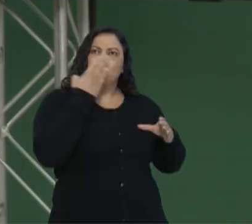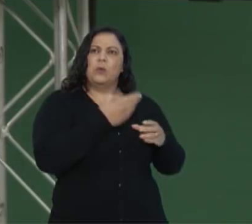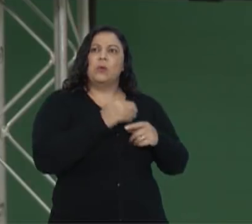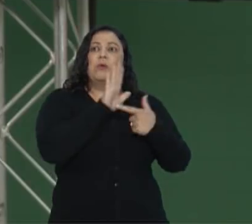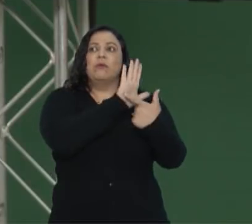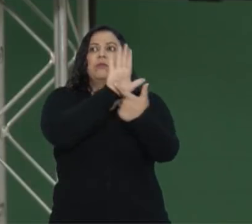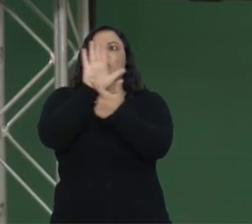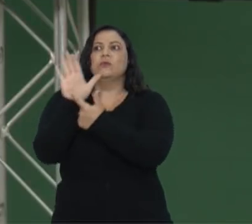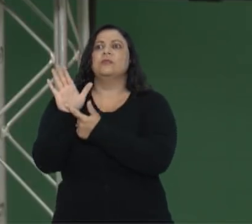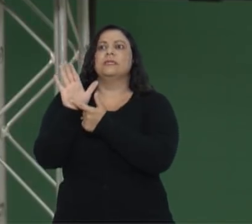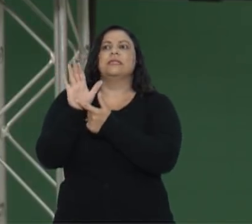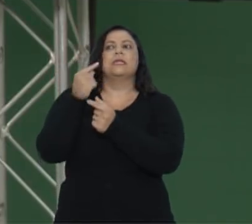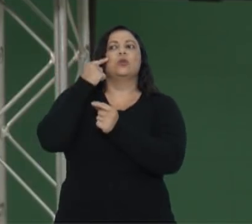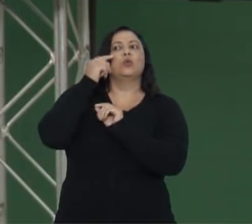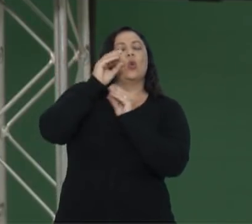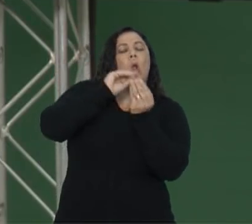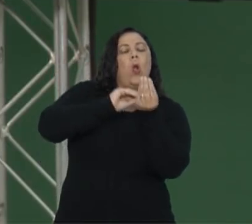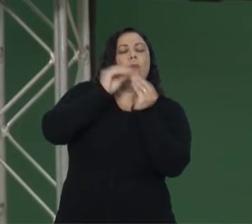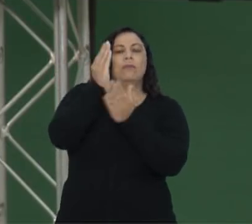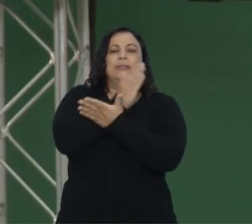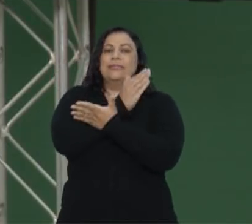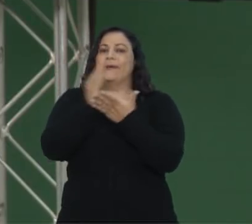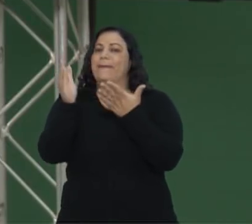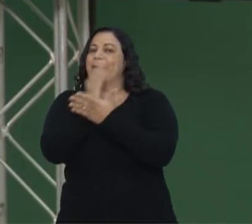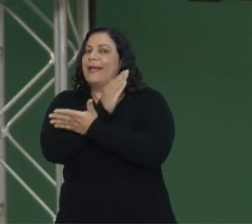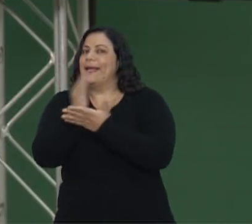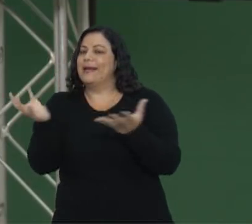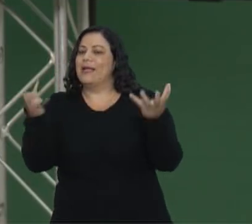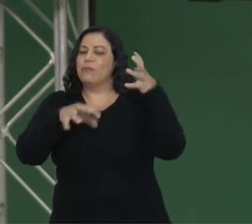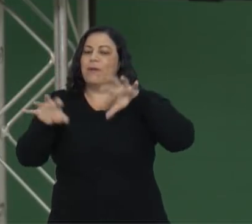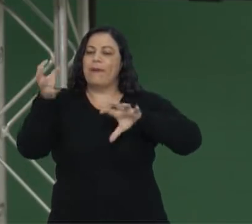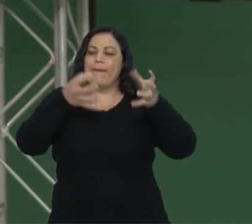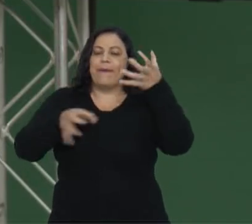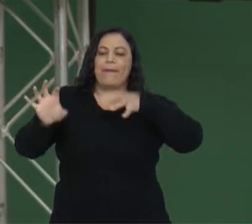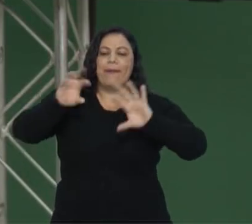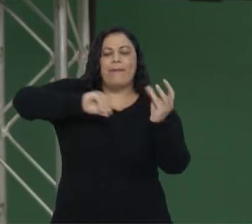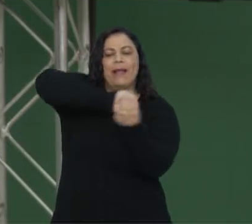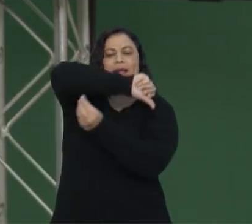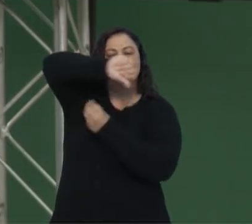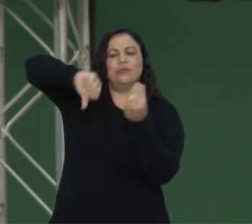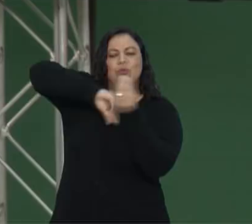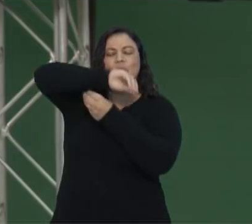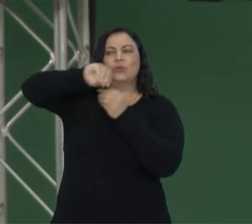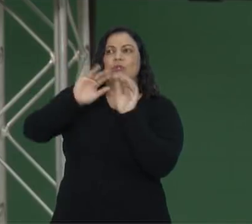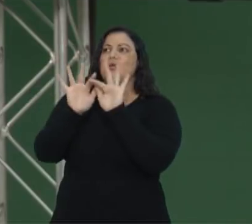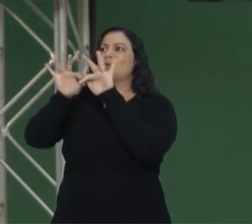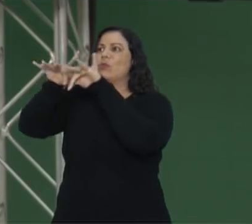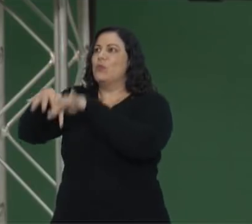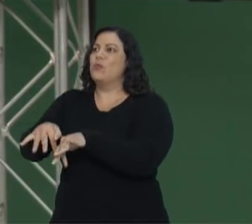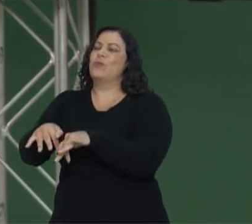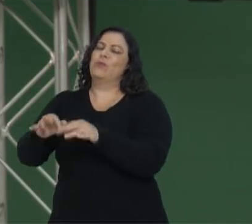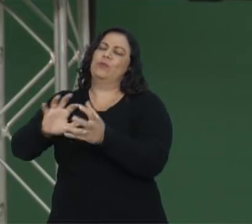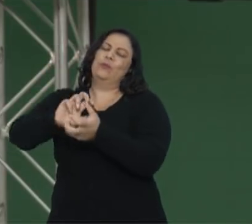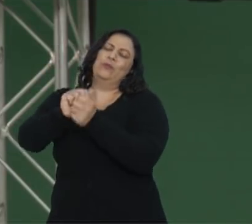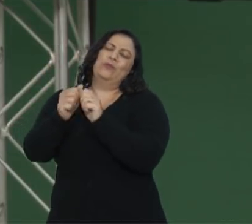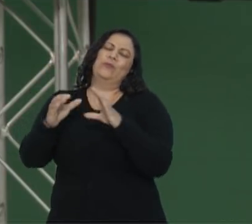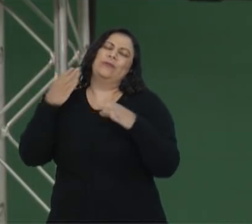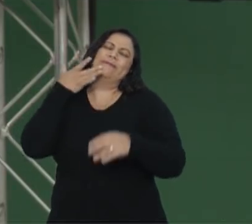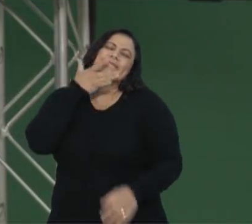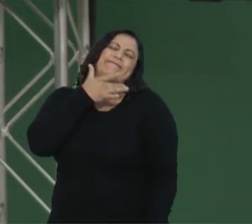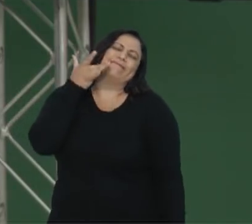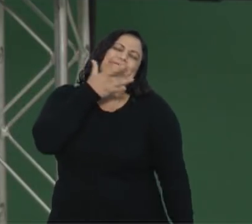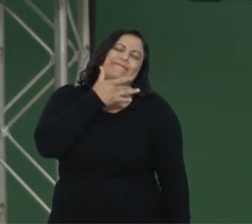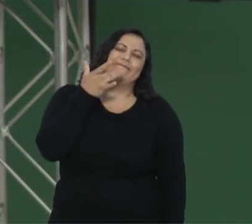comente que vai ocorrer uma transformação química. E você vai ter um produto final que vai ser delicioso e todo mundo vai